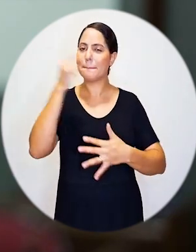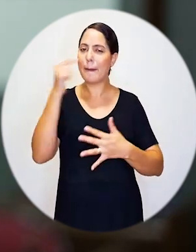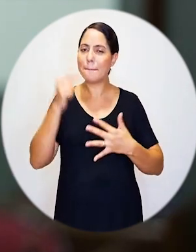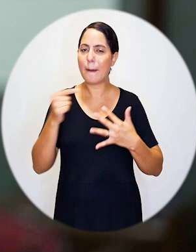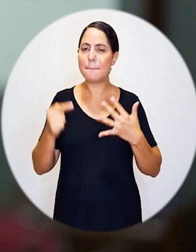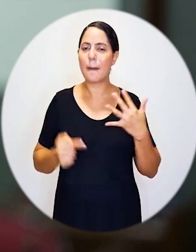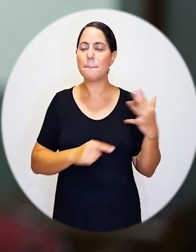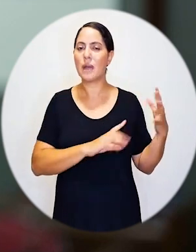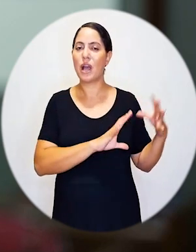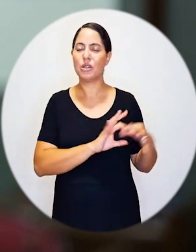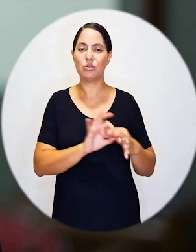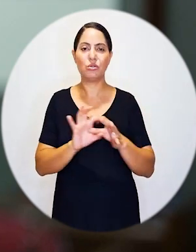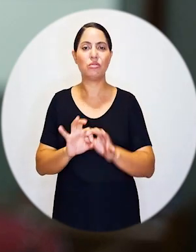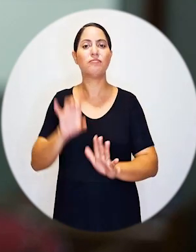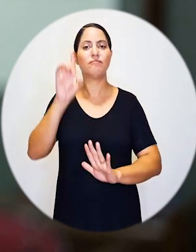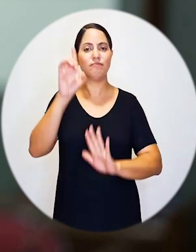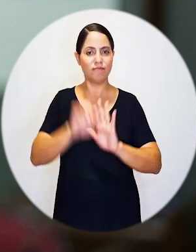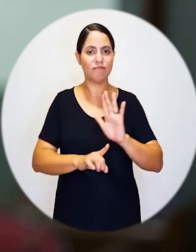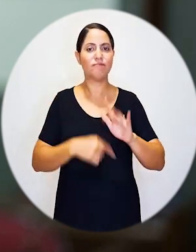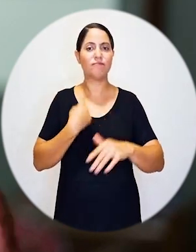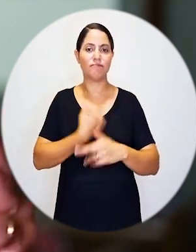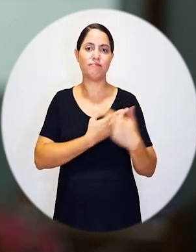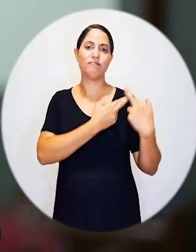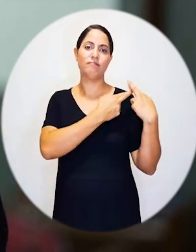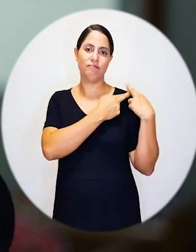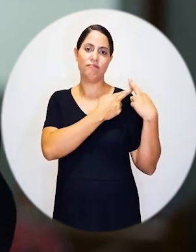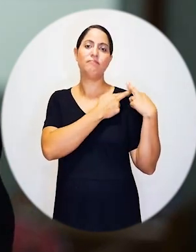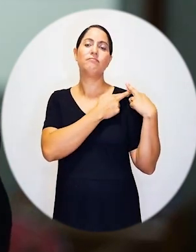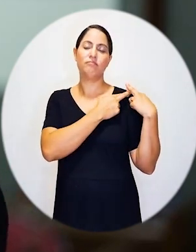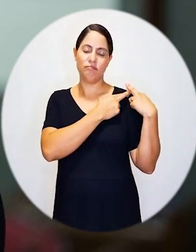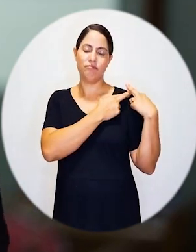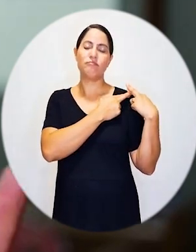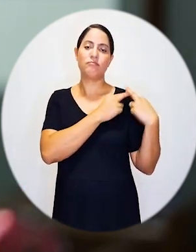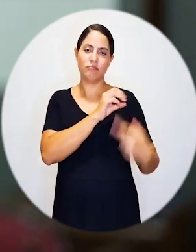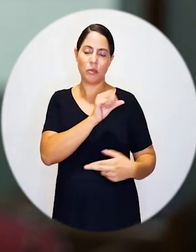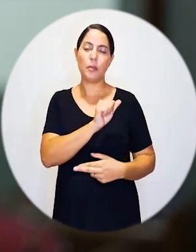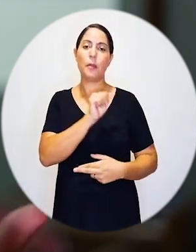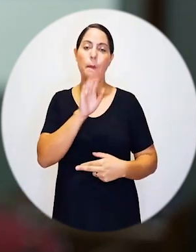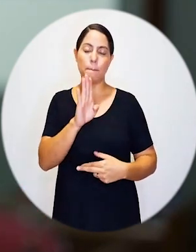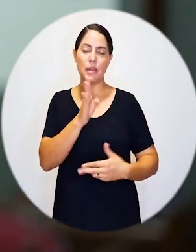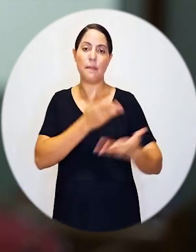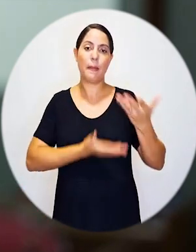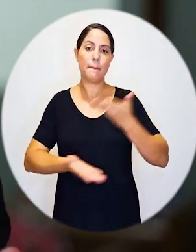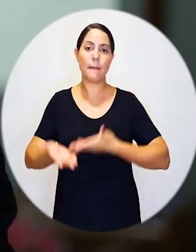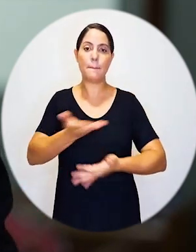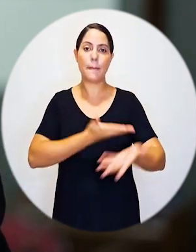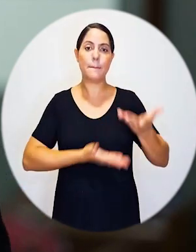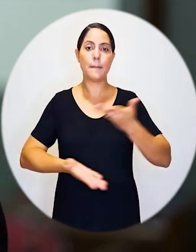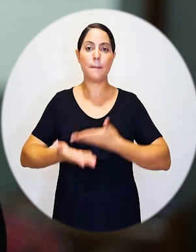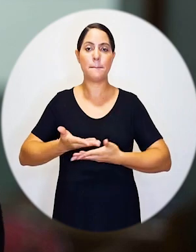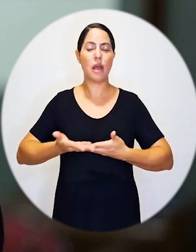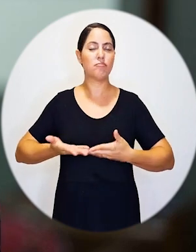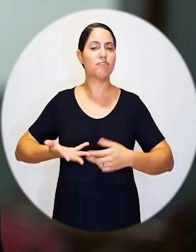ao sistema OAB, que tem a prerrogativa de decidir por último e por isso a nossa responsabilidade de entregar não apenas